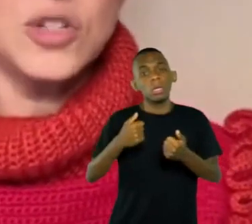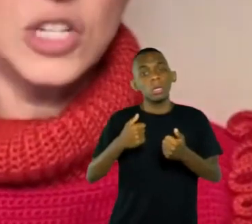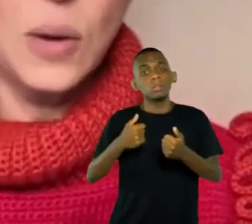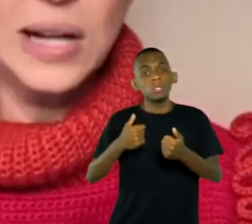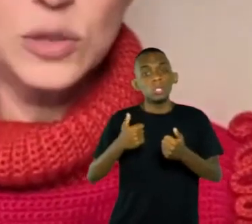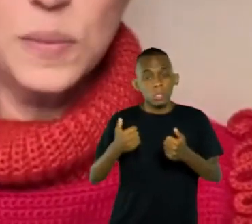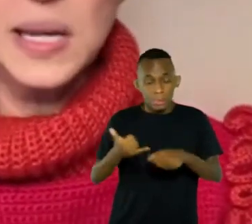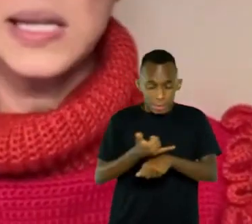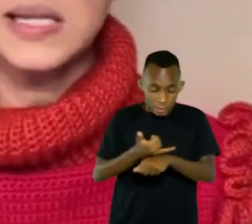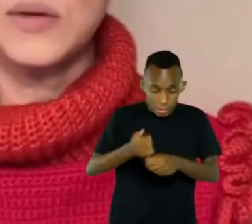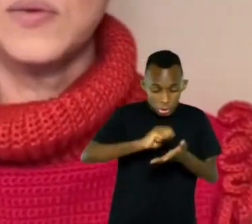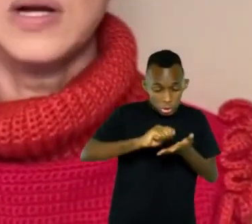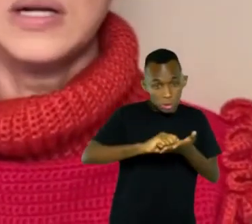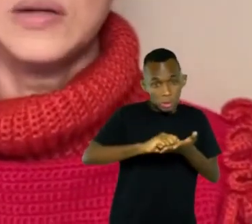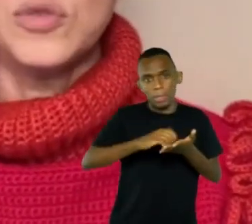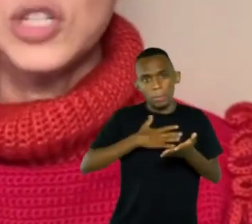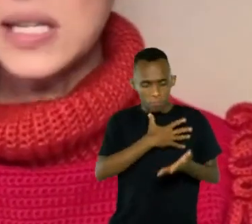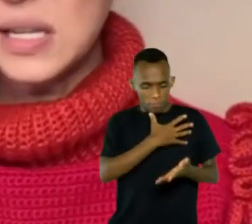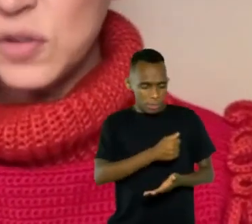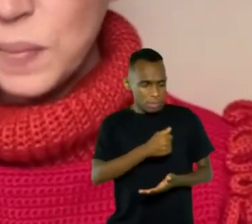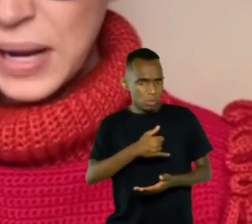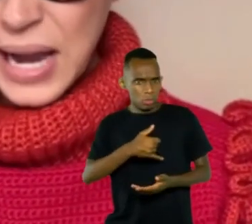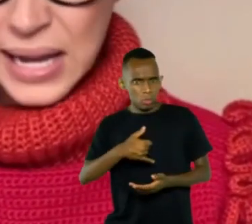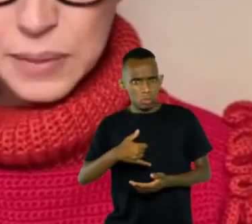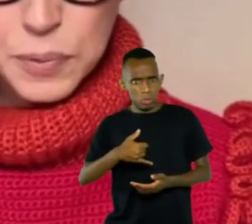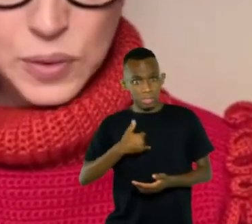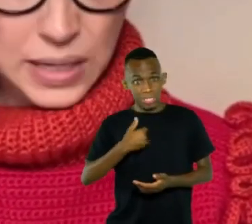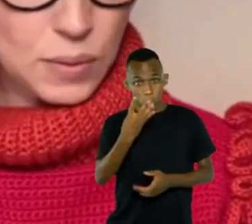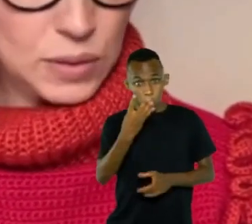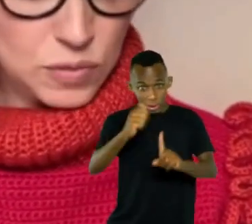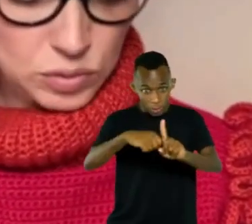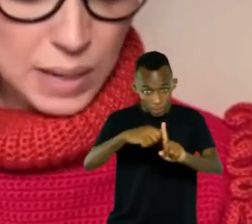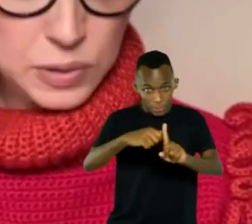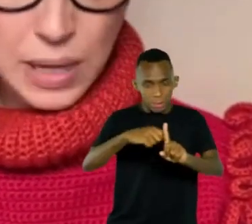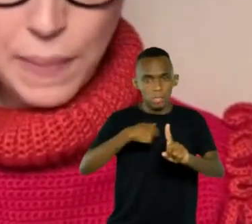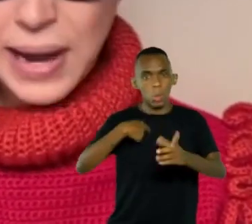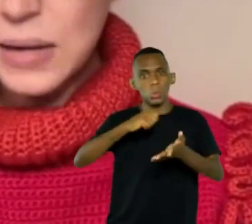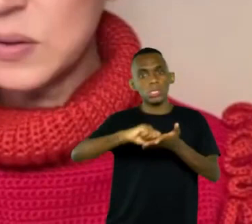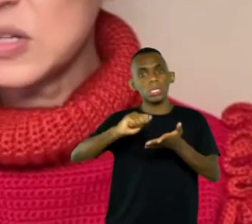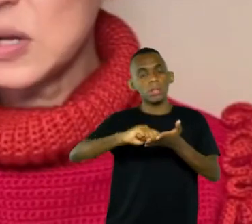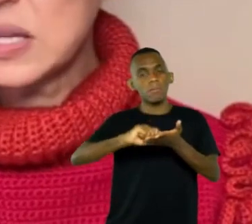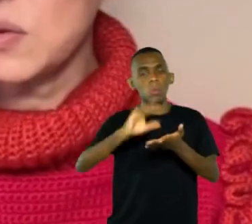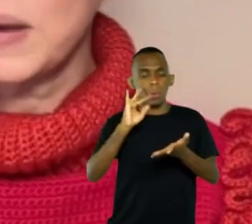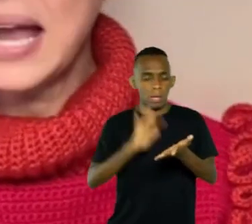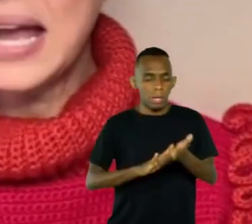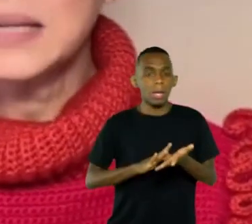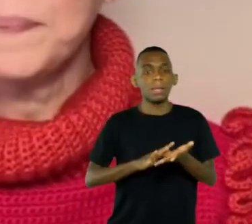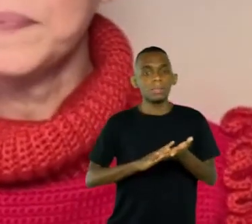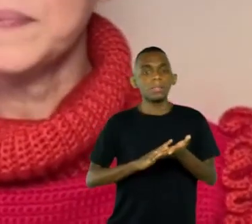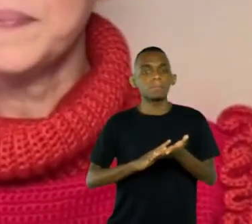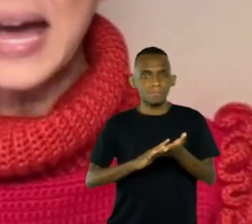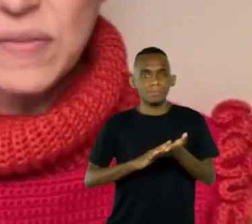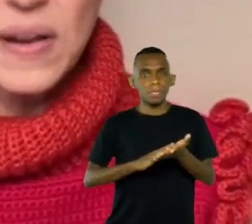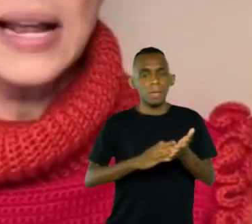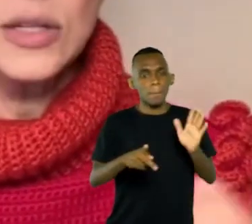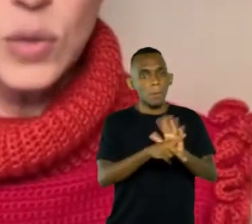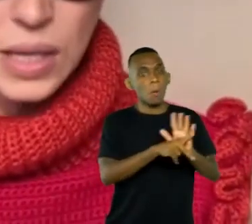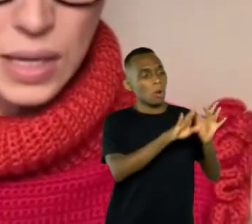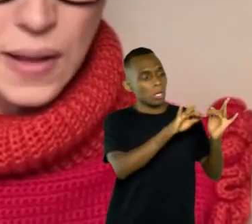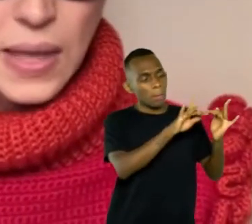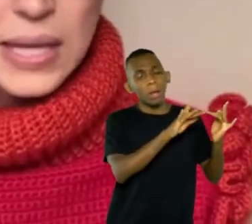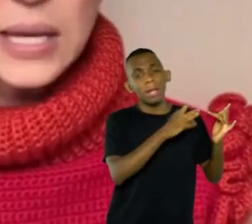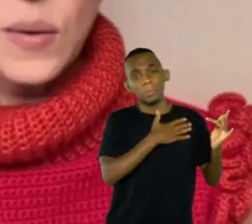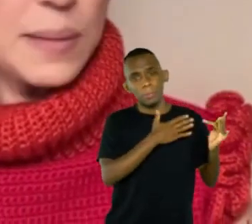o Francisco tinha 4 meses, eu um dia escrevi uma carta para o Gui. Quando eu voltei para o trabalho, eu escrevi uma carta para falar